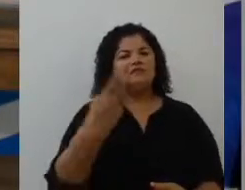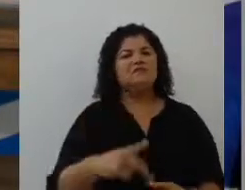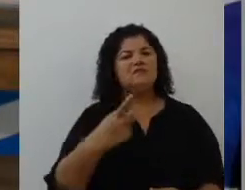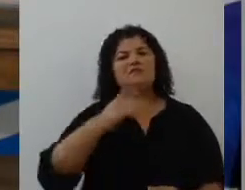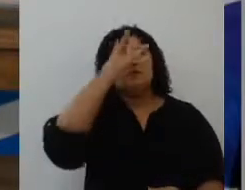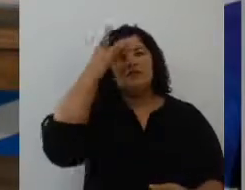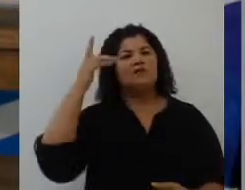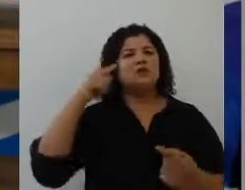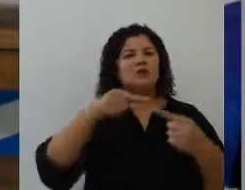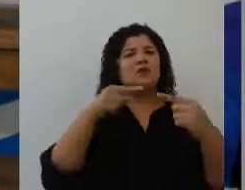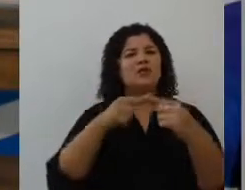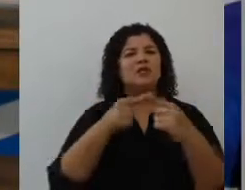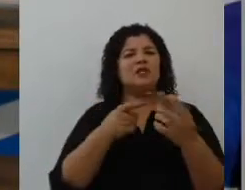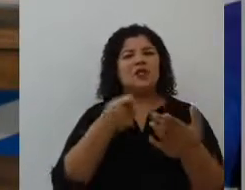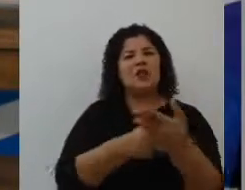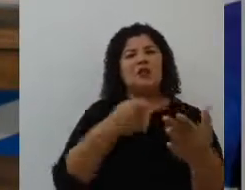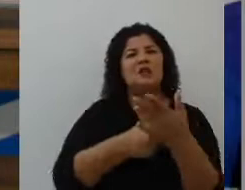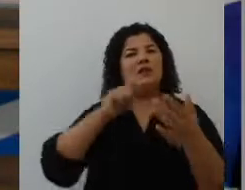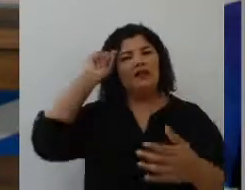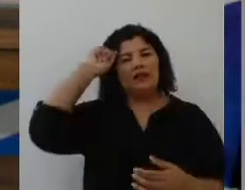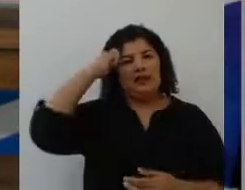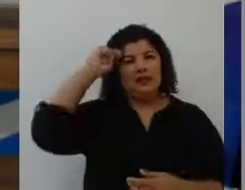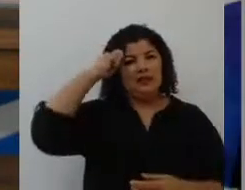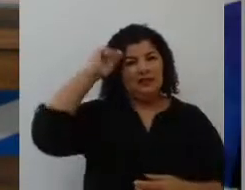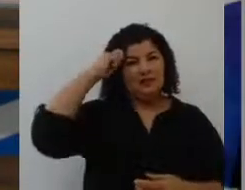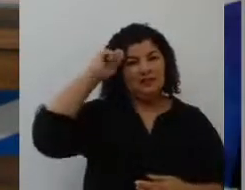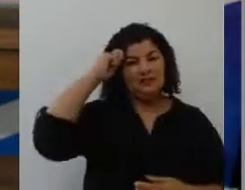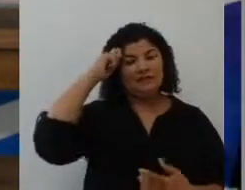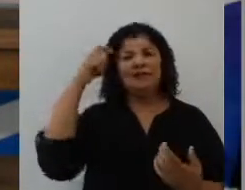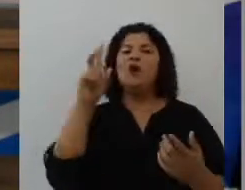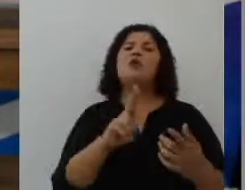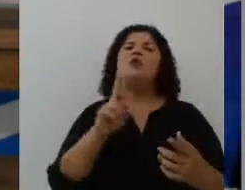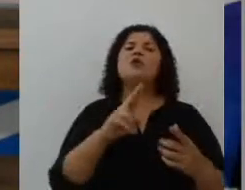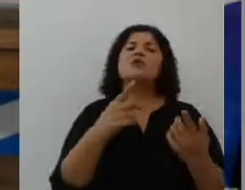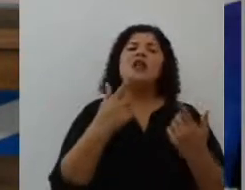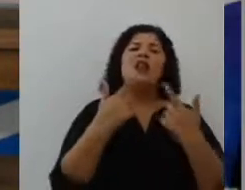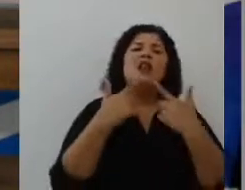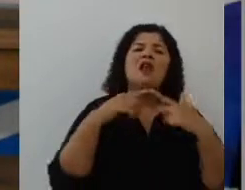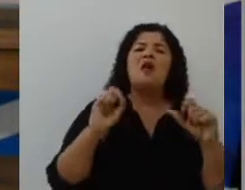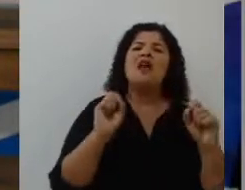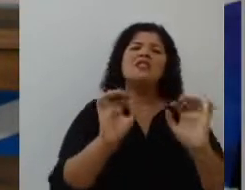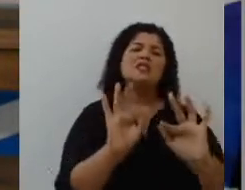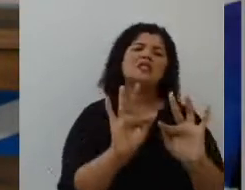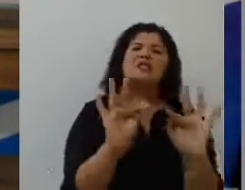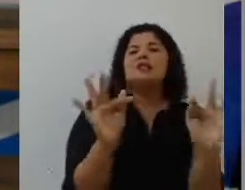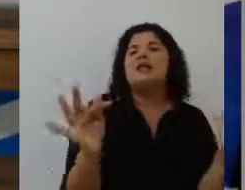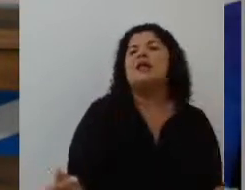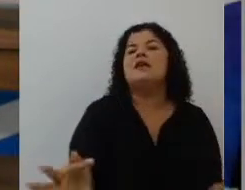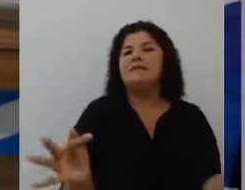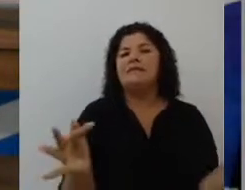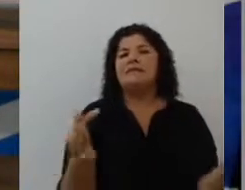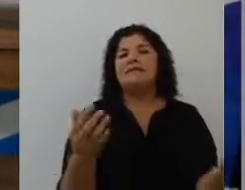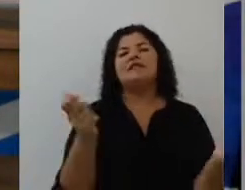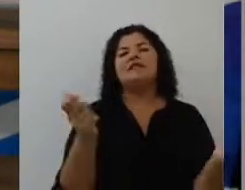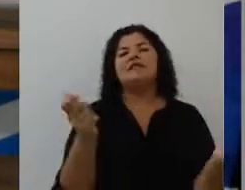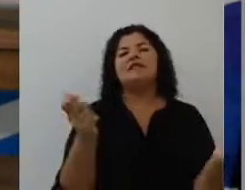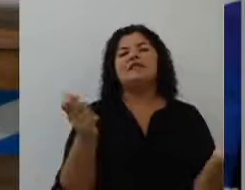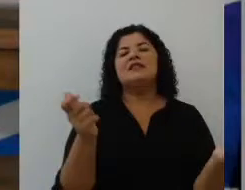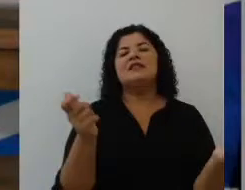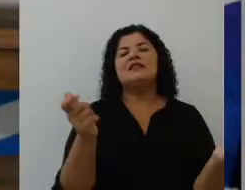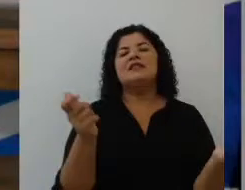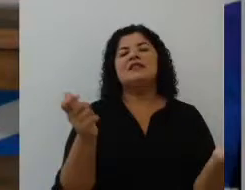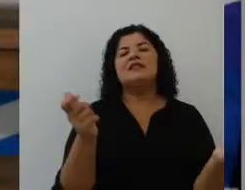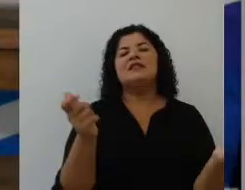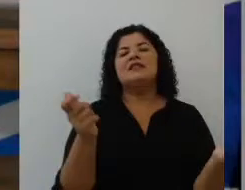e a gente vai ver que Castro Alves era um cara extremamente que usava de uma linguagem simples, né? Usava de uma linguagem acessível, o poeta dos